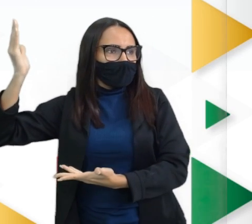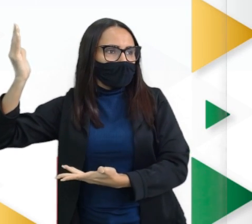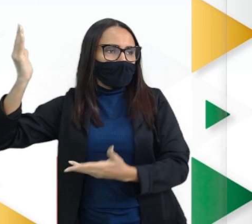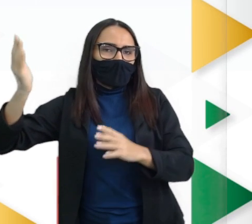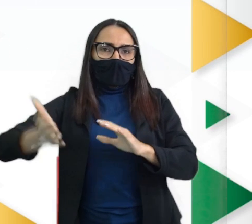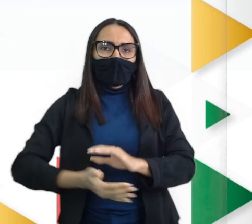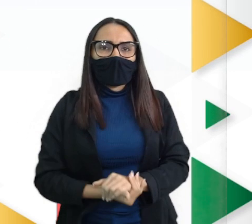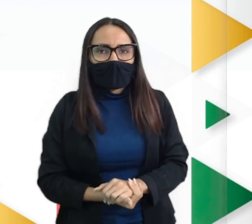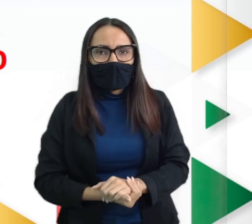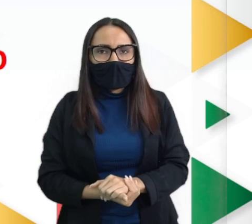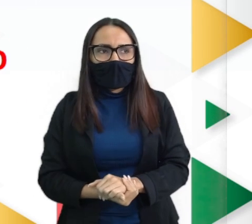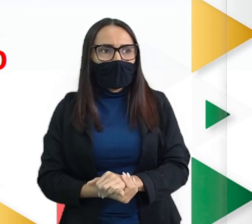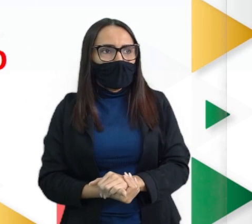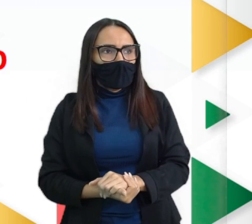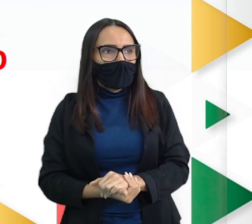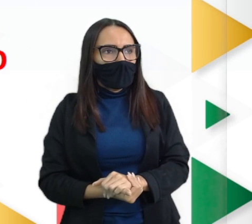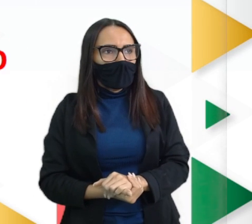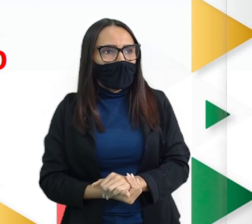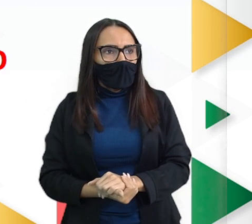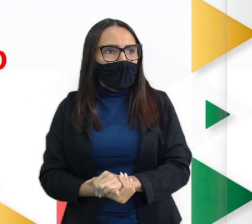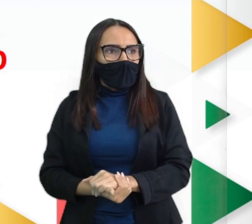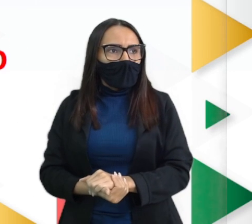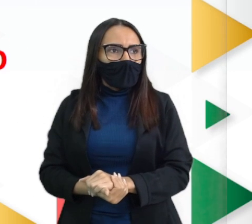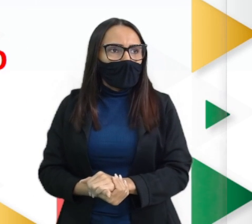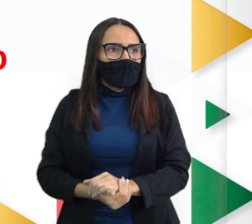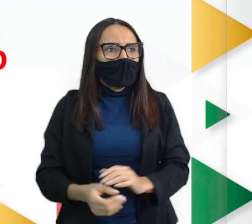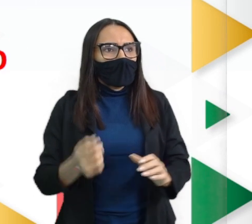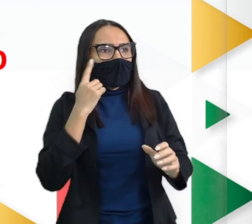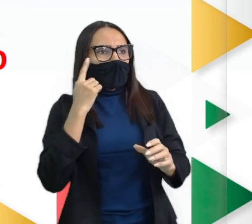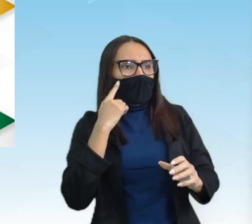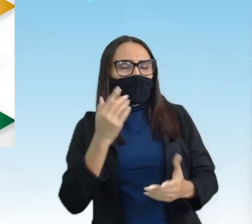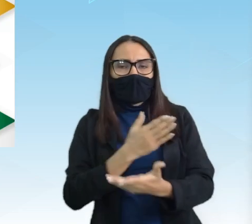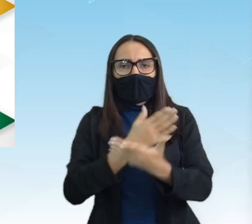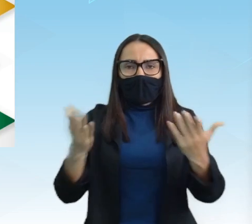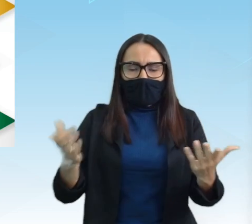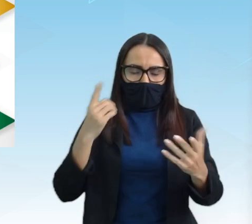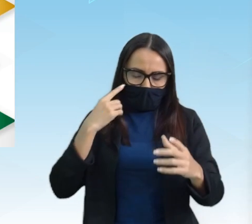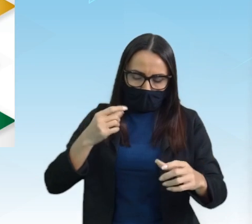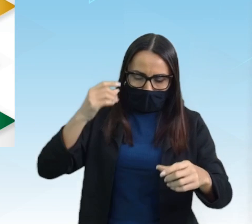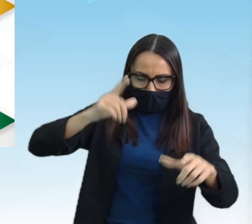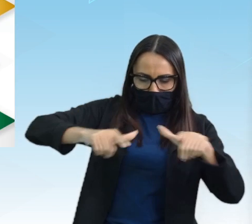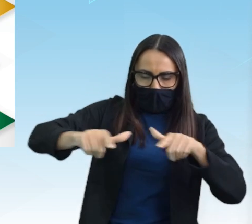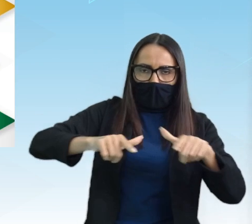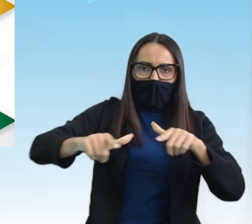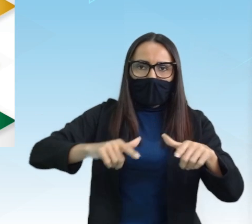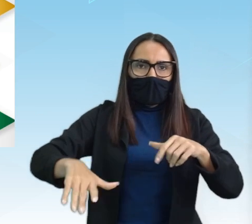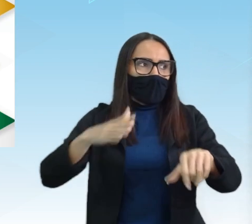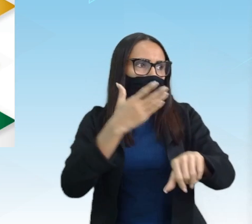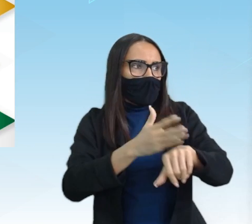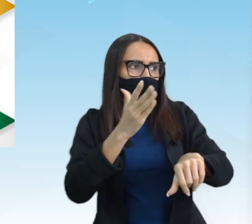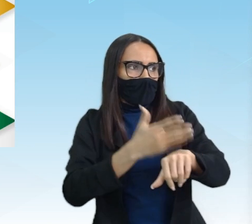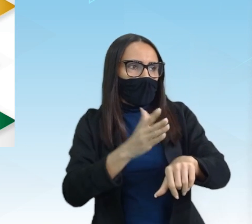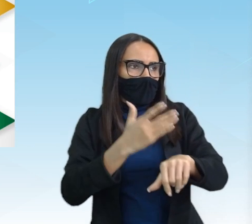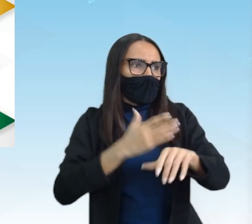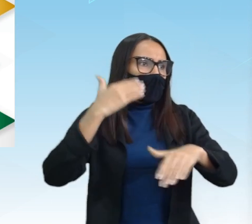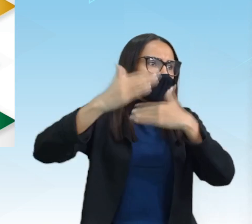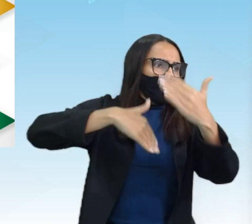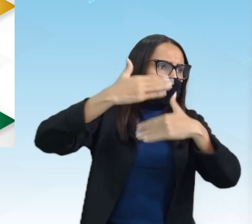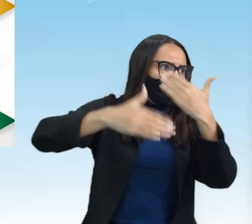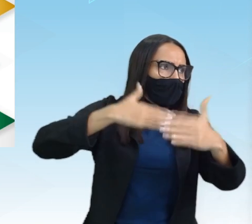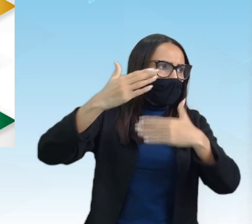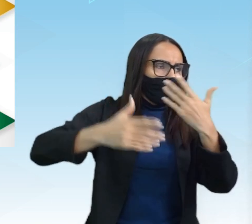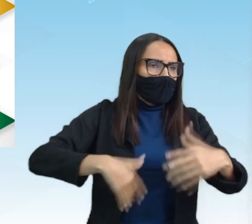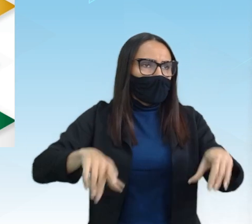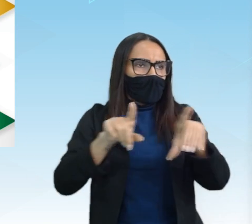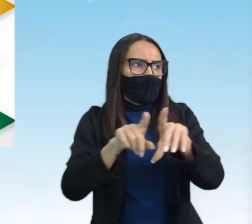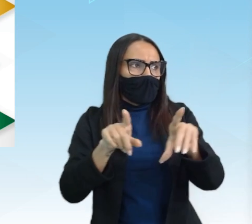Paisagem, belíssima. Sistema extensivo de mão de obra. Praticado em regiões subdesenvolvidas,